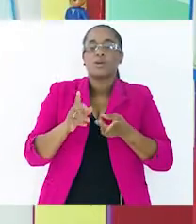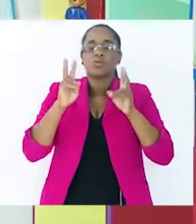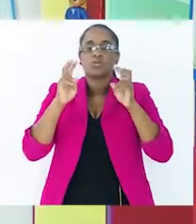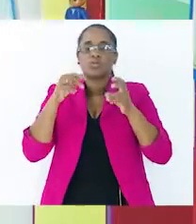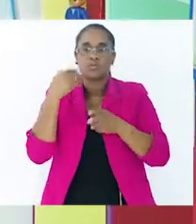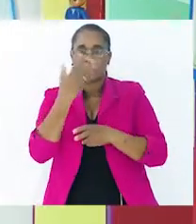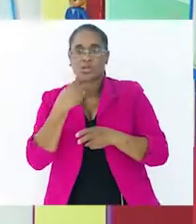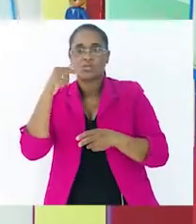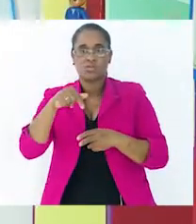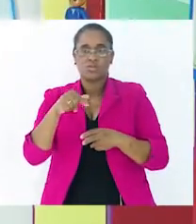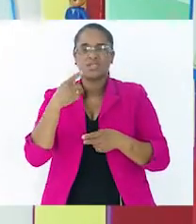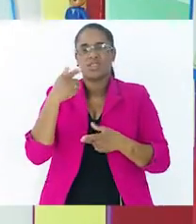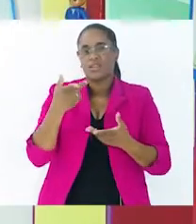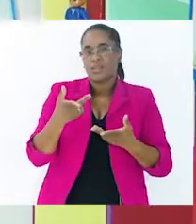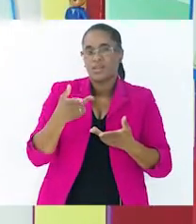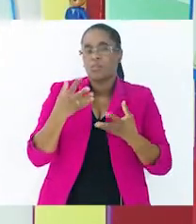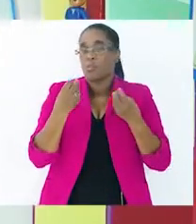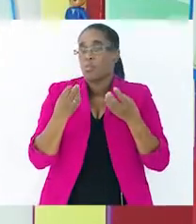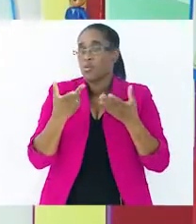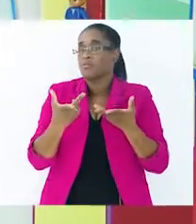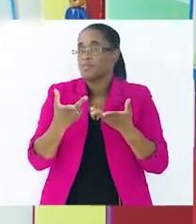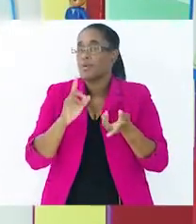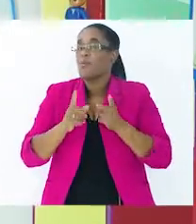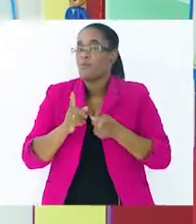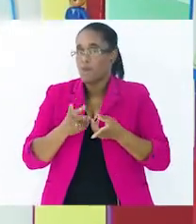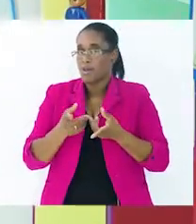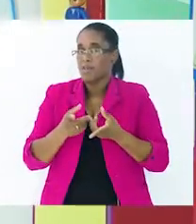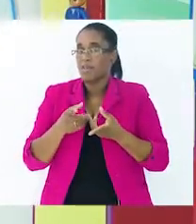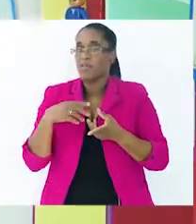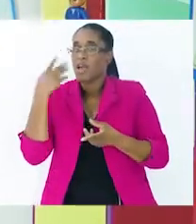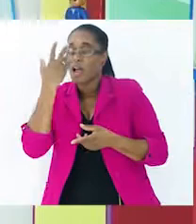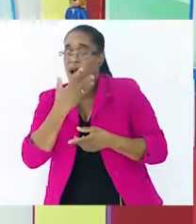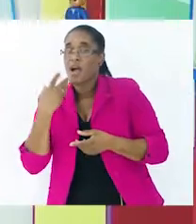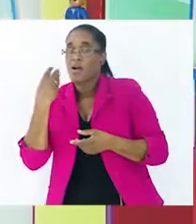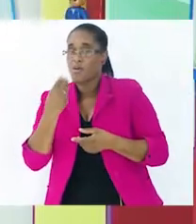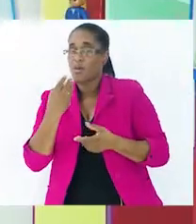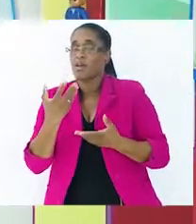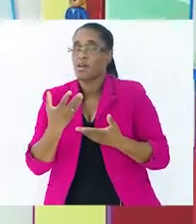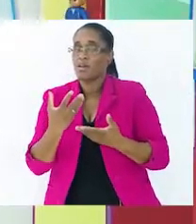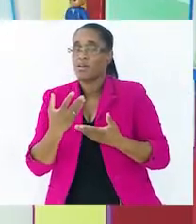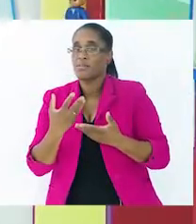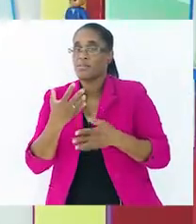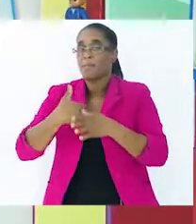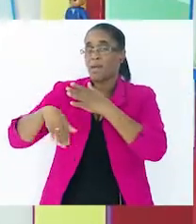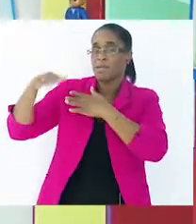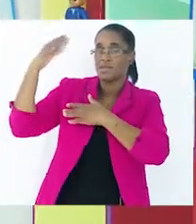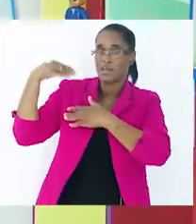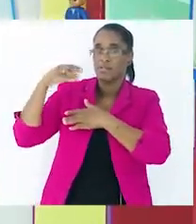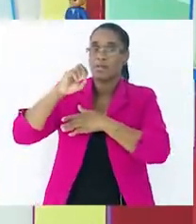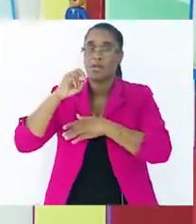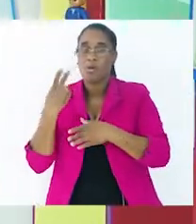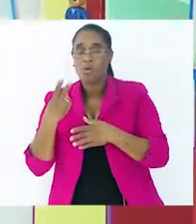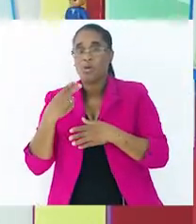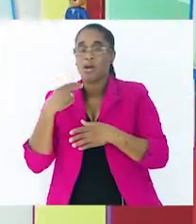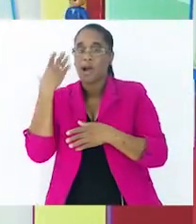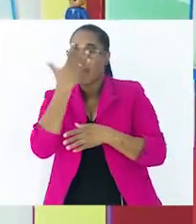de hoje, que tem a ver muito com aquilo que foi a aula passada, ou então a aula número 4.